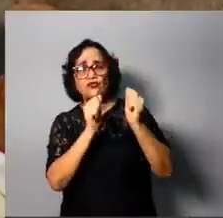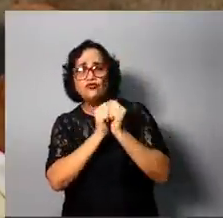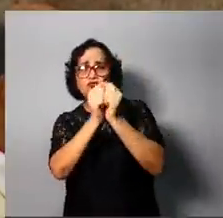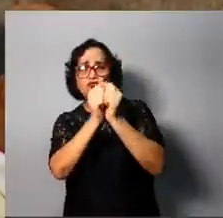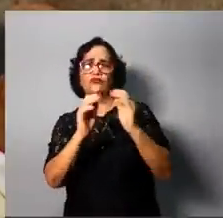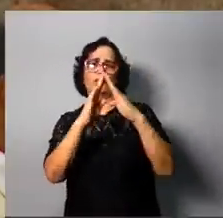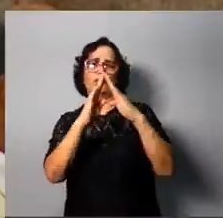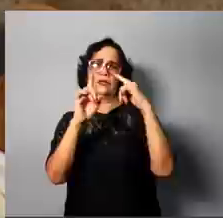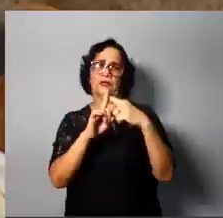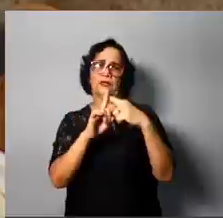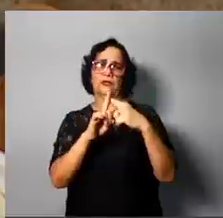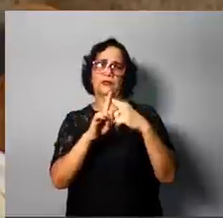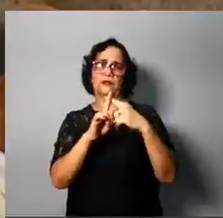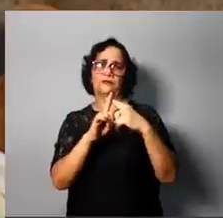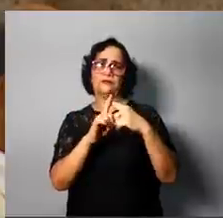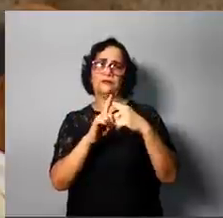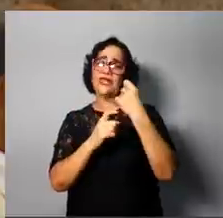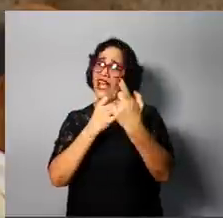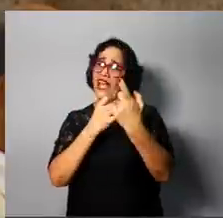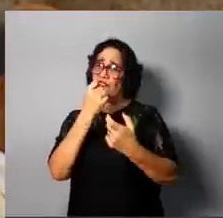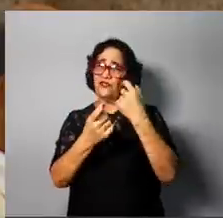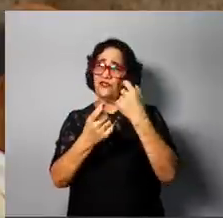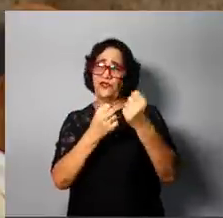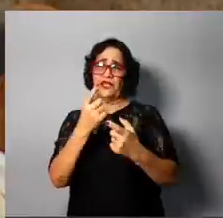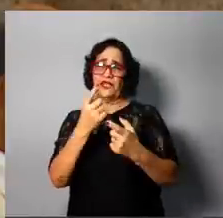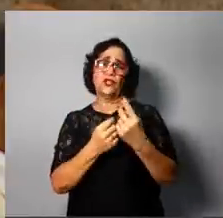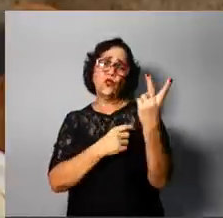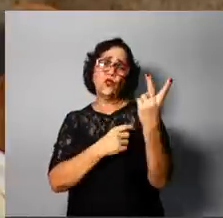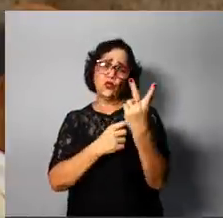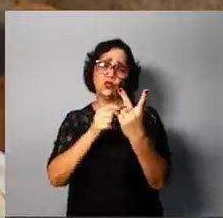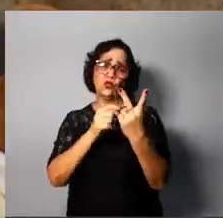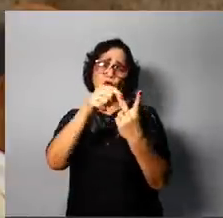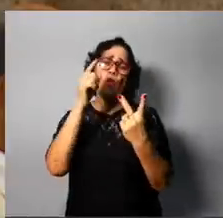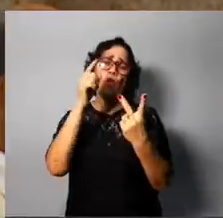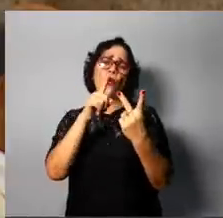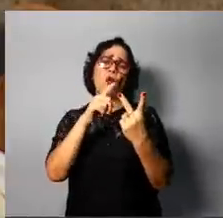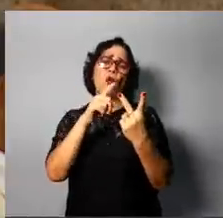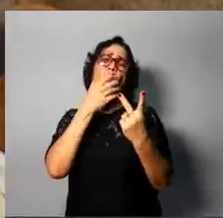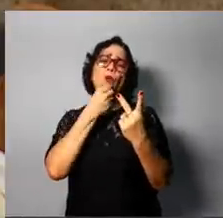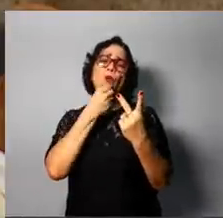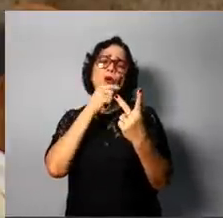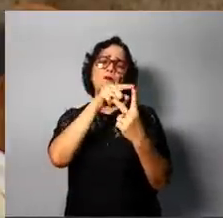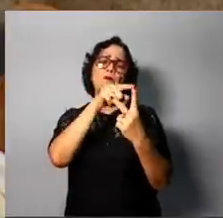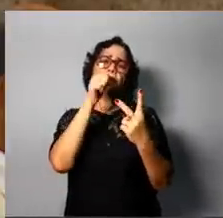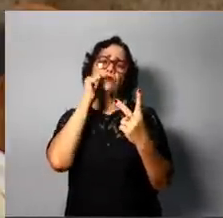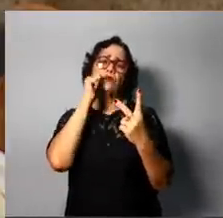nem todos os casais cristãos têm esta consciência, infelizmente.